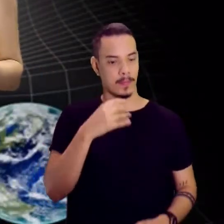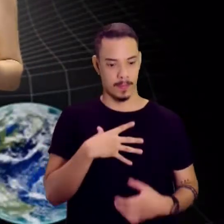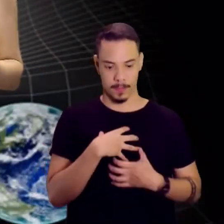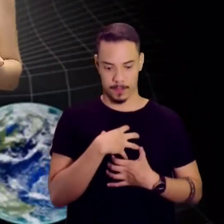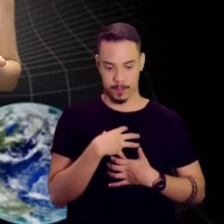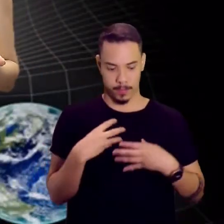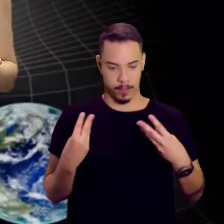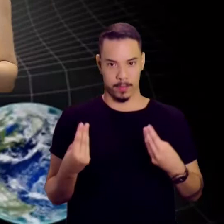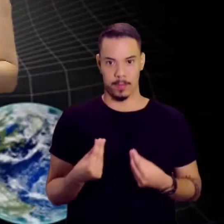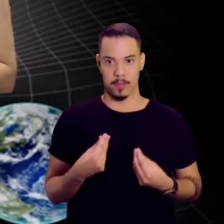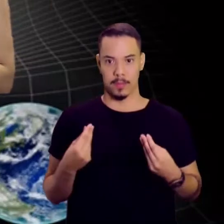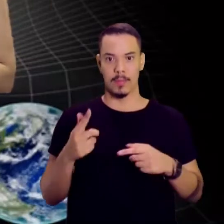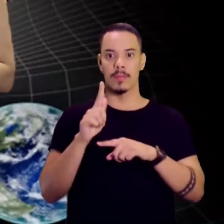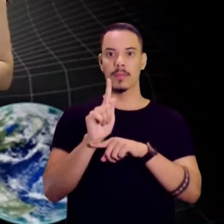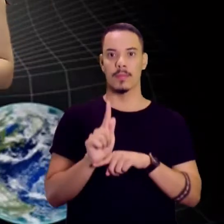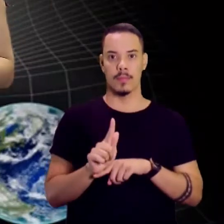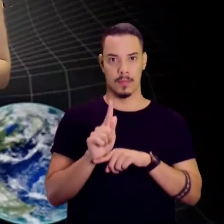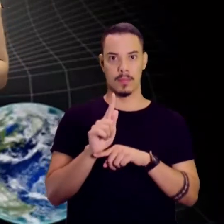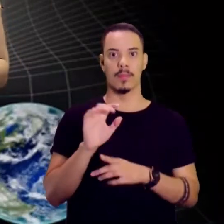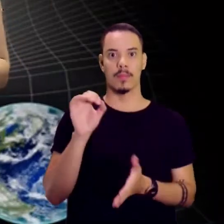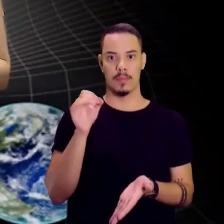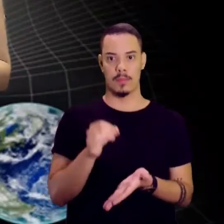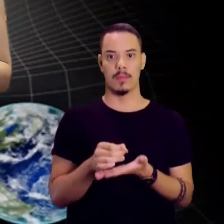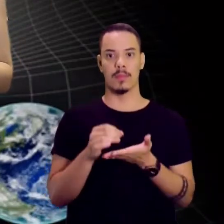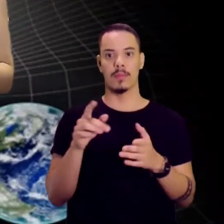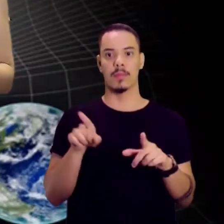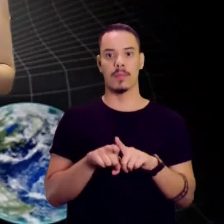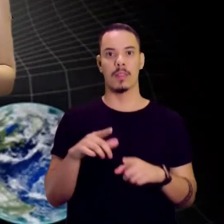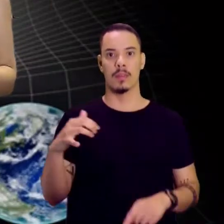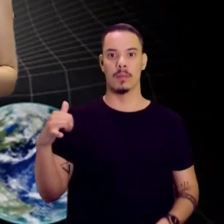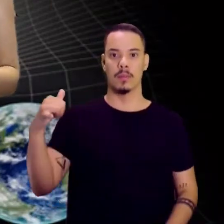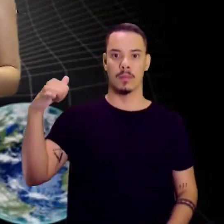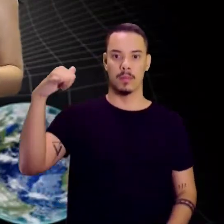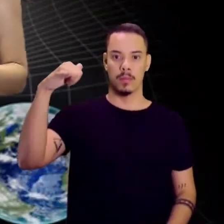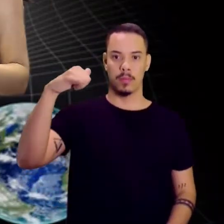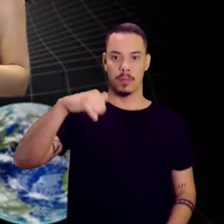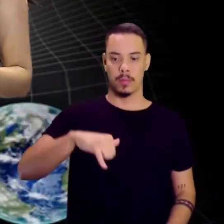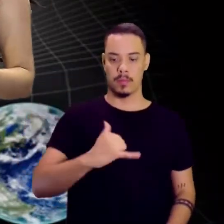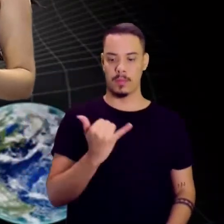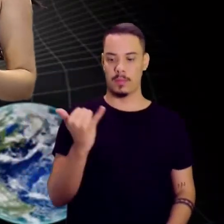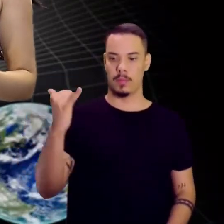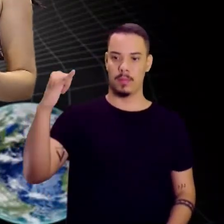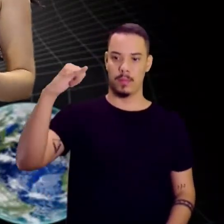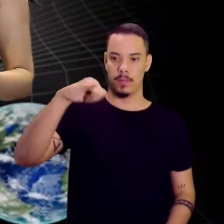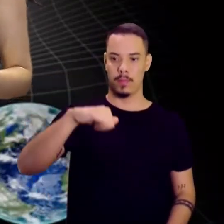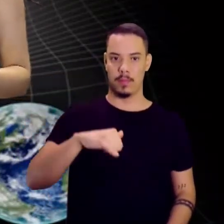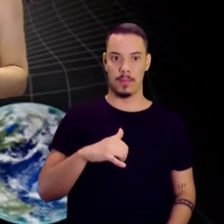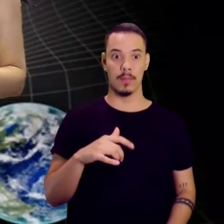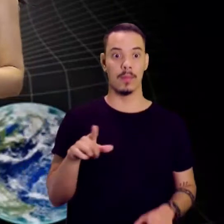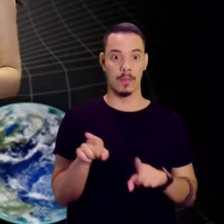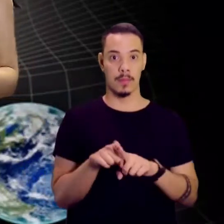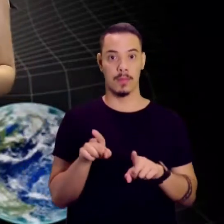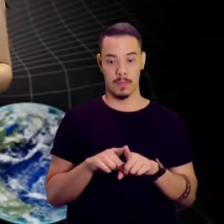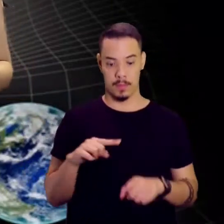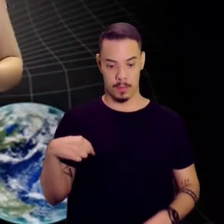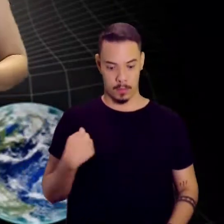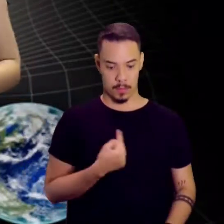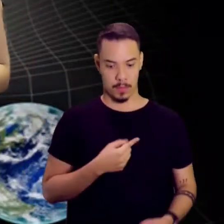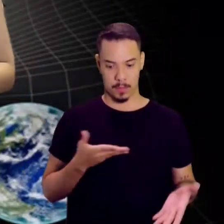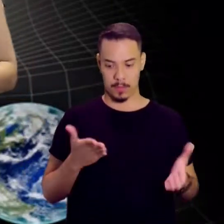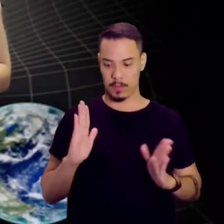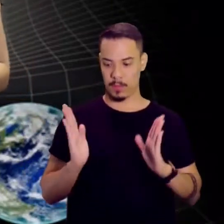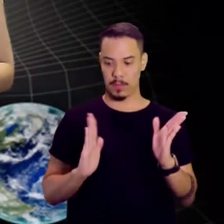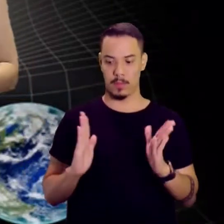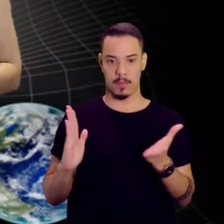de gravidade zero, né? Zero. Aí tem voo do avião que ele faz quando ele faz Inclusive, aquele... nessa era nossa, que algumas empresas aí, pessoas